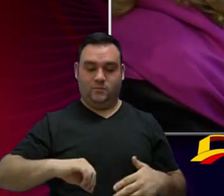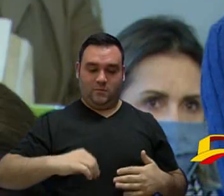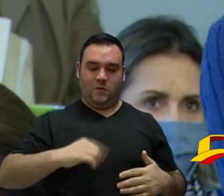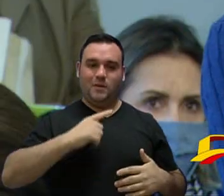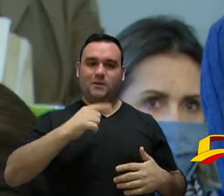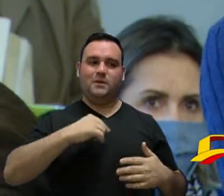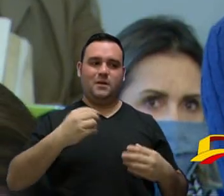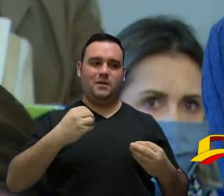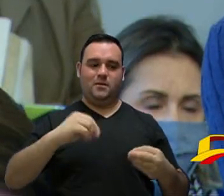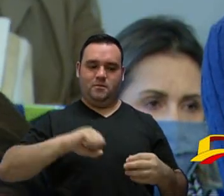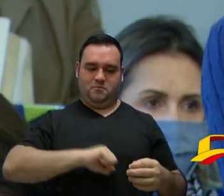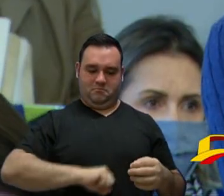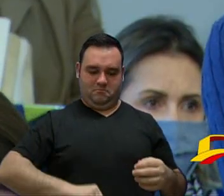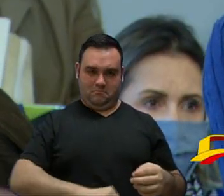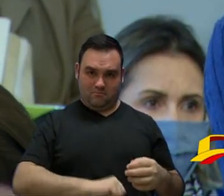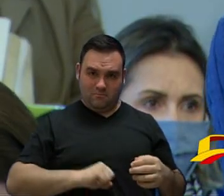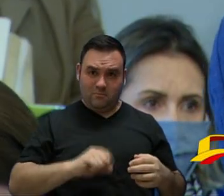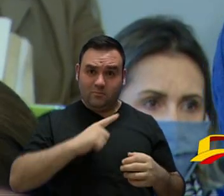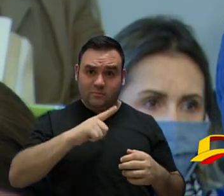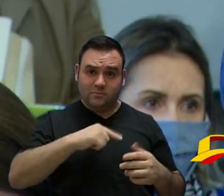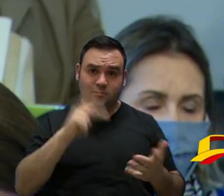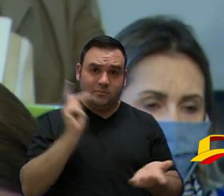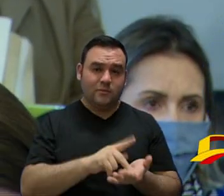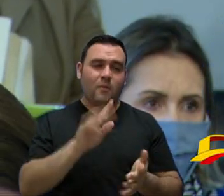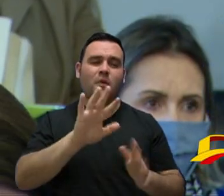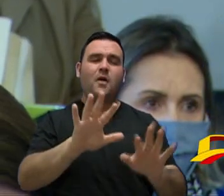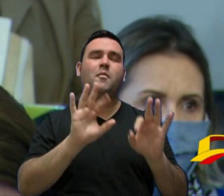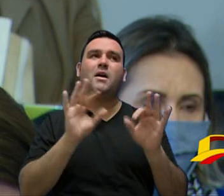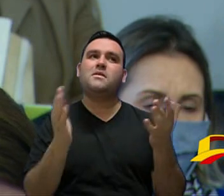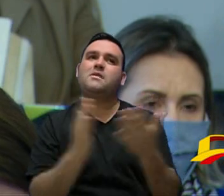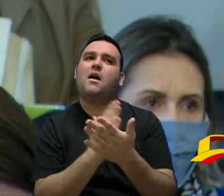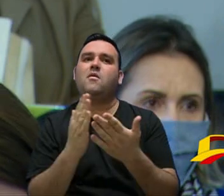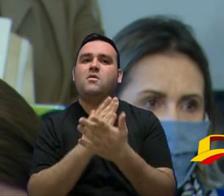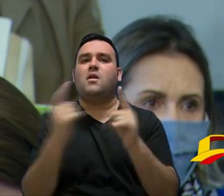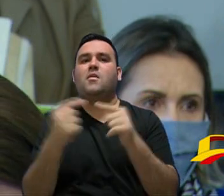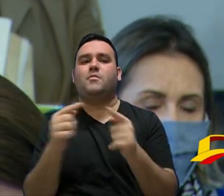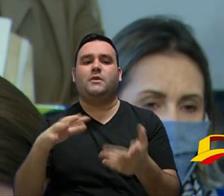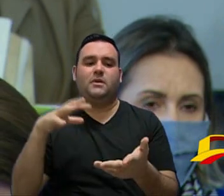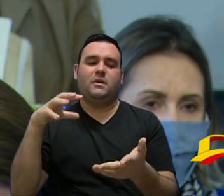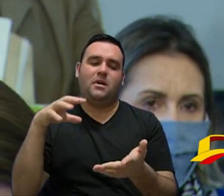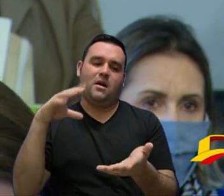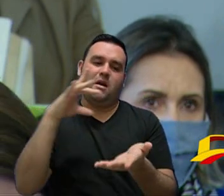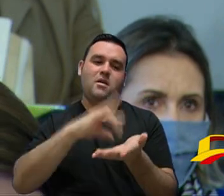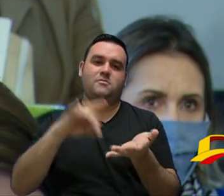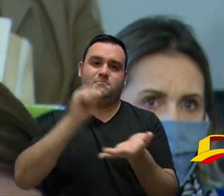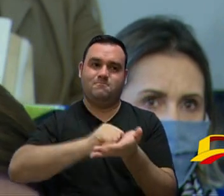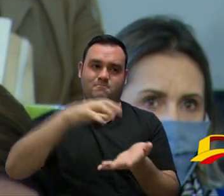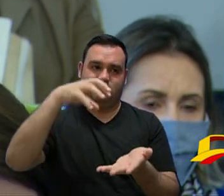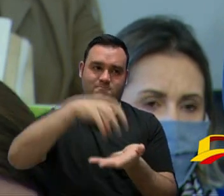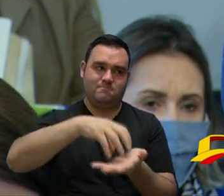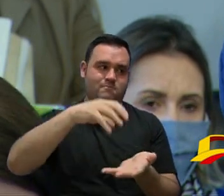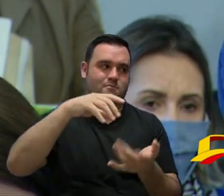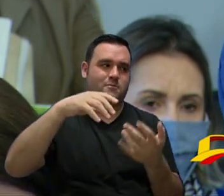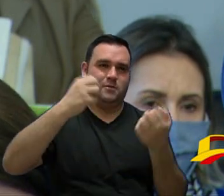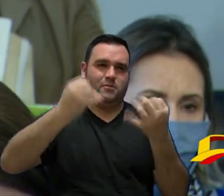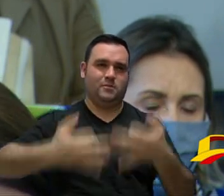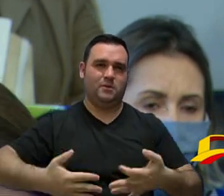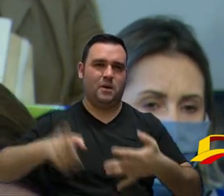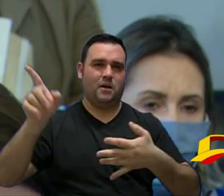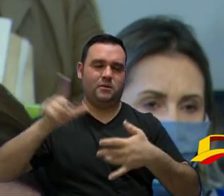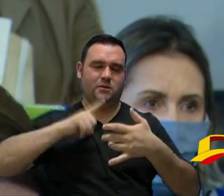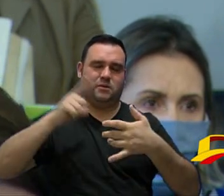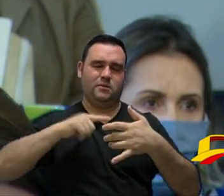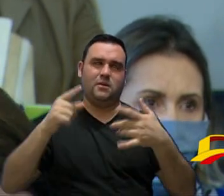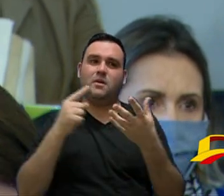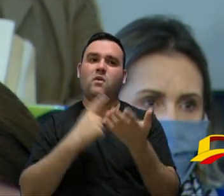ultrassonográficos eles estão sendo realizados agora tem alguns exames que daí cabe à regulação municipal né acho que falar um pouquinho sobre